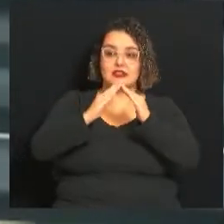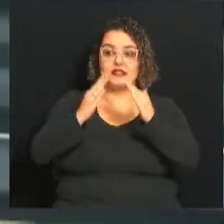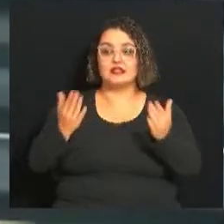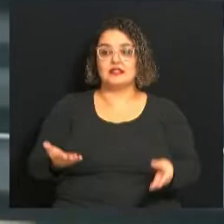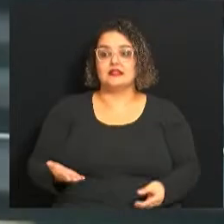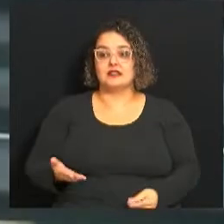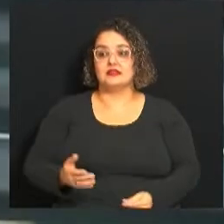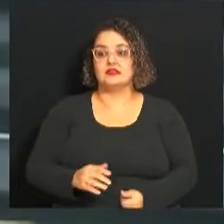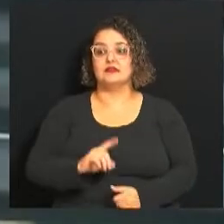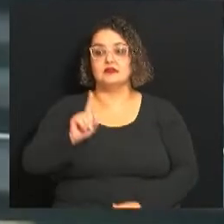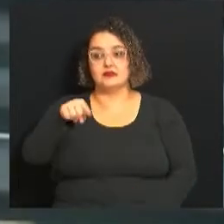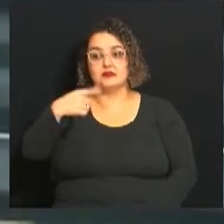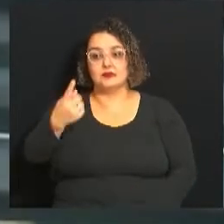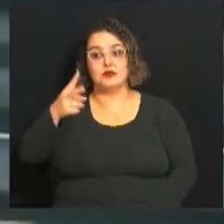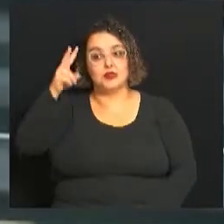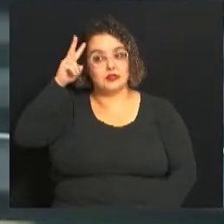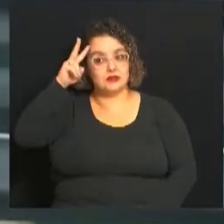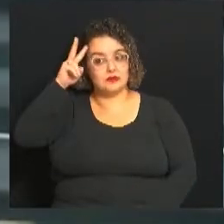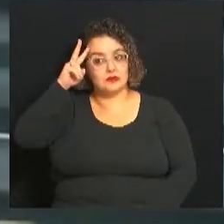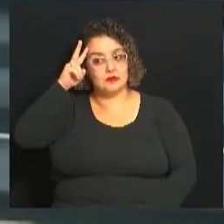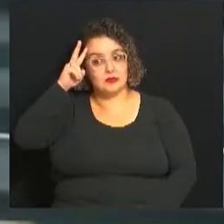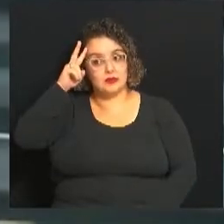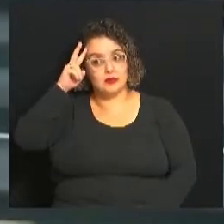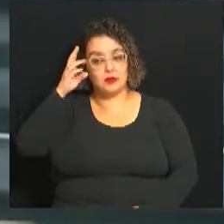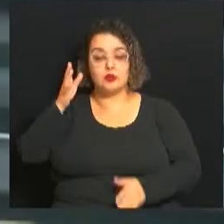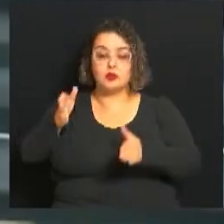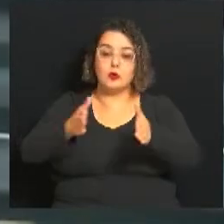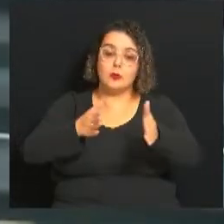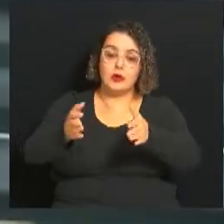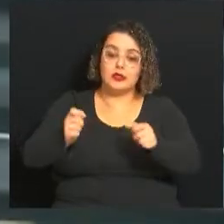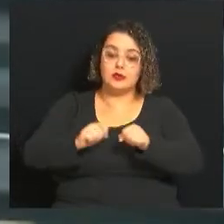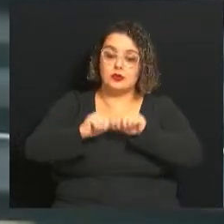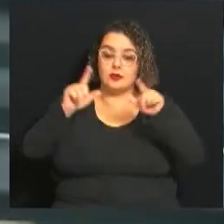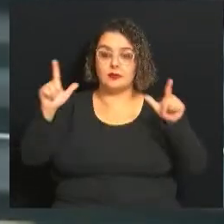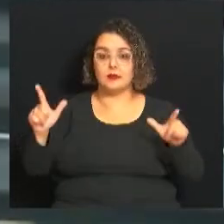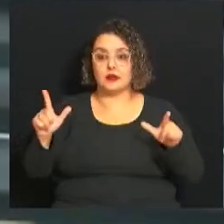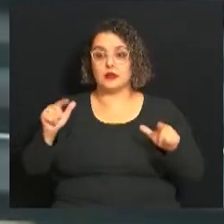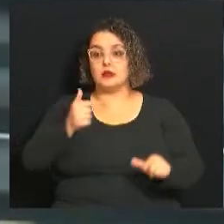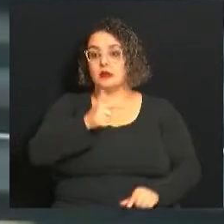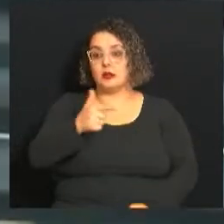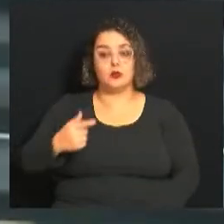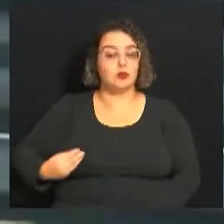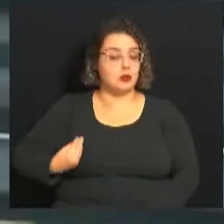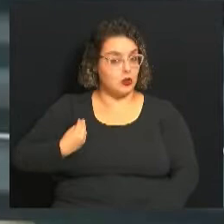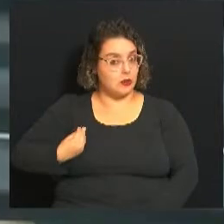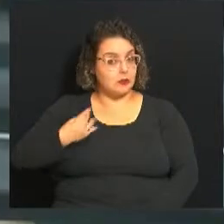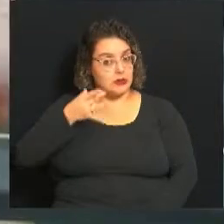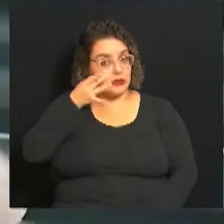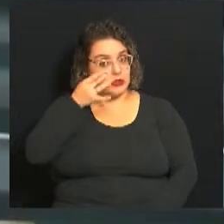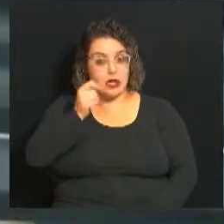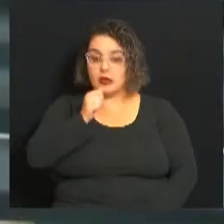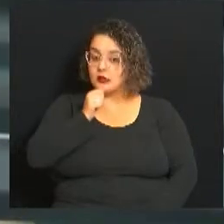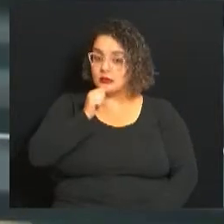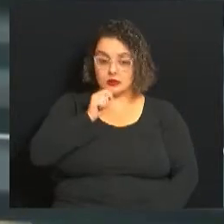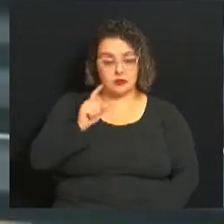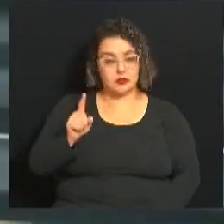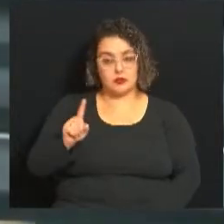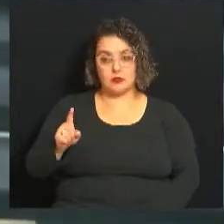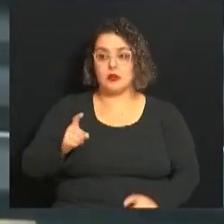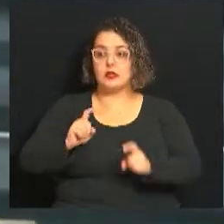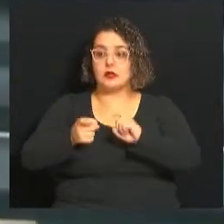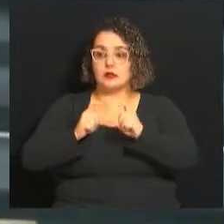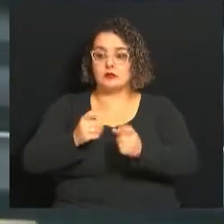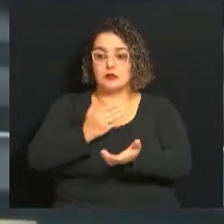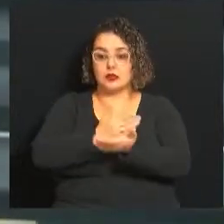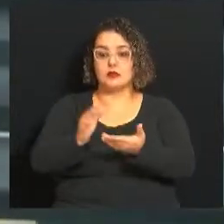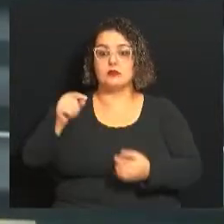próxima segunda-feira, ainda no período da manhã e sem a presença do público, mas as reuniões vão começar,